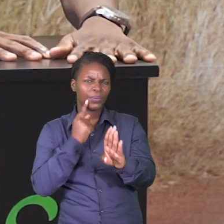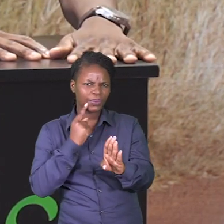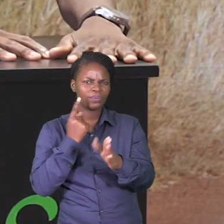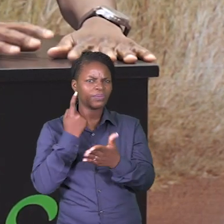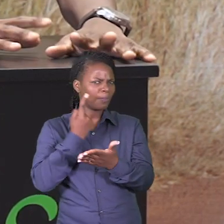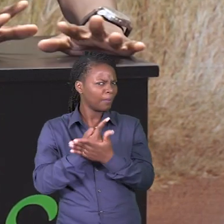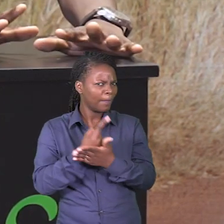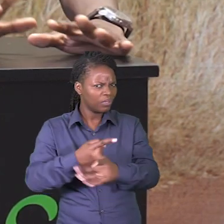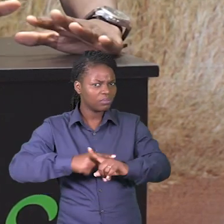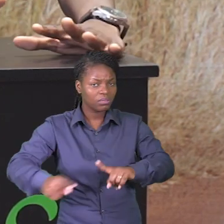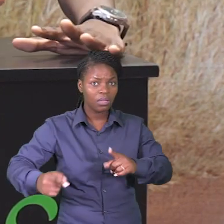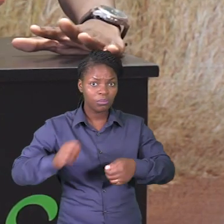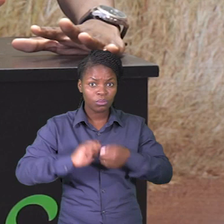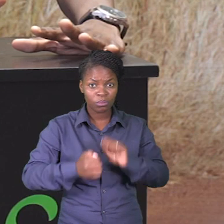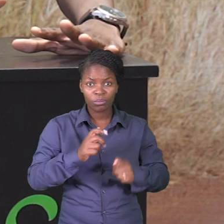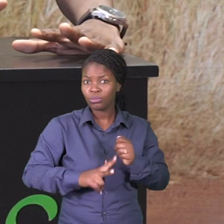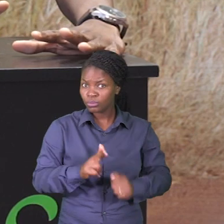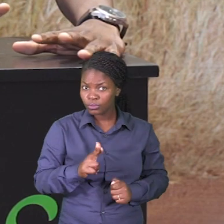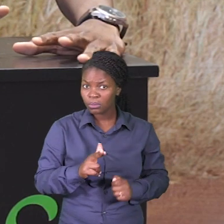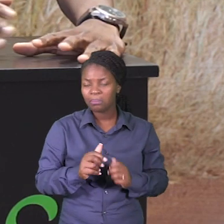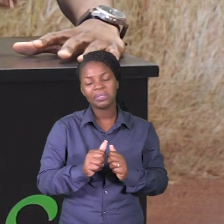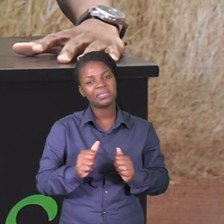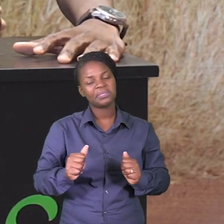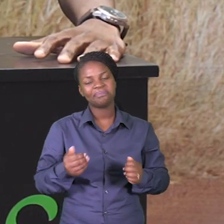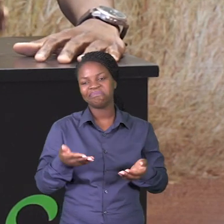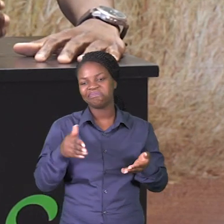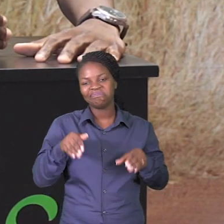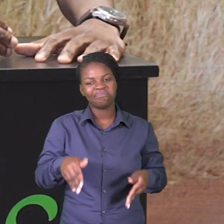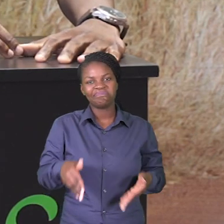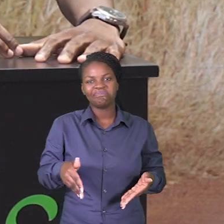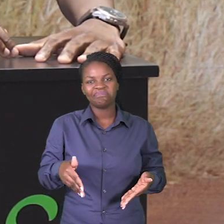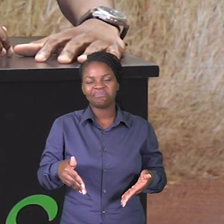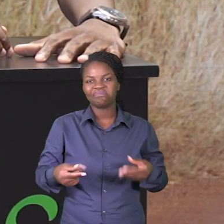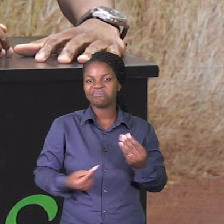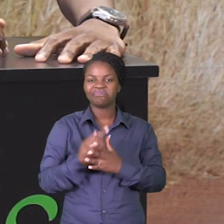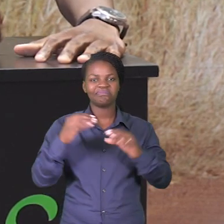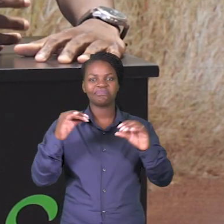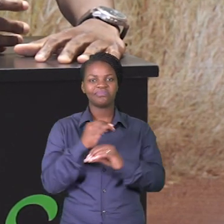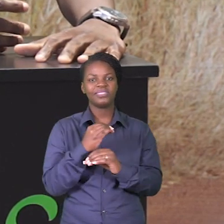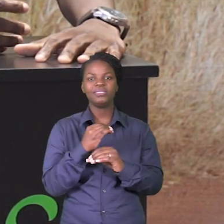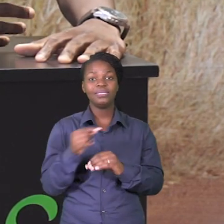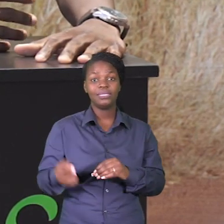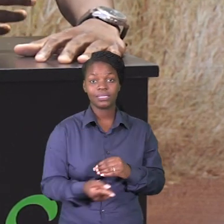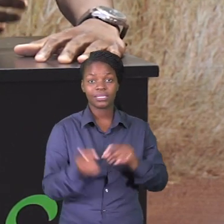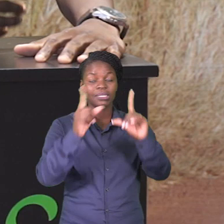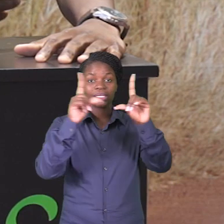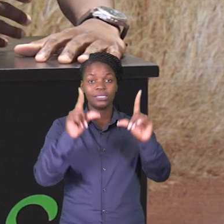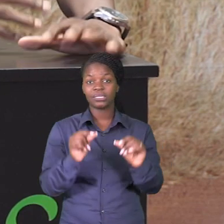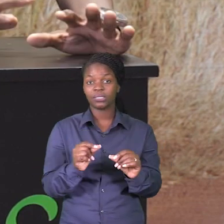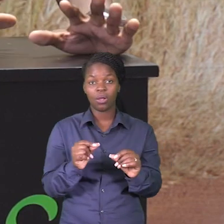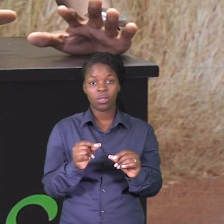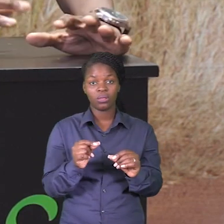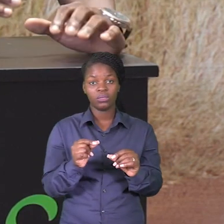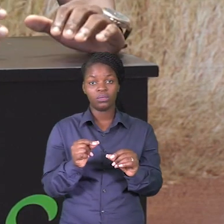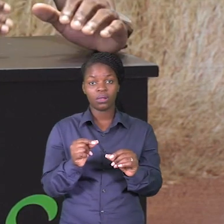celeridade e hoje não temos isso hoje ainda falta que que eh se entenda que estes casos